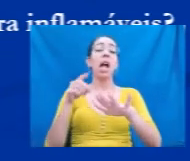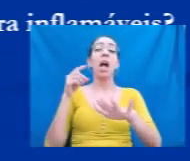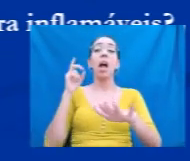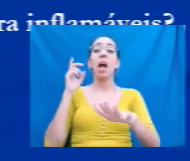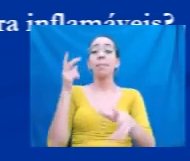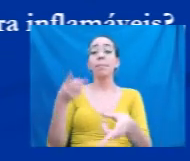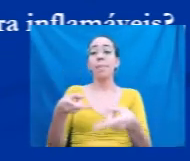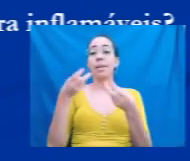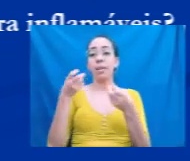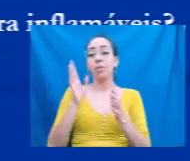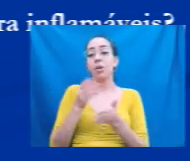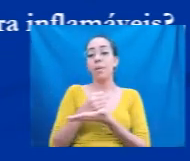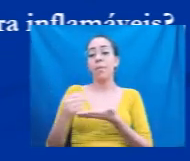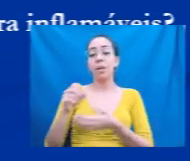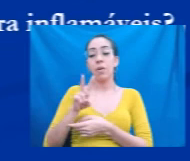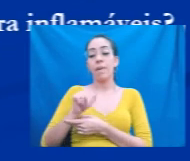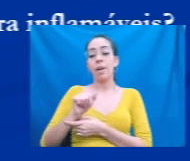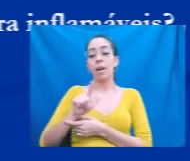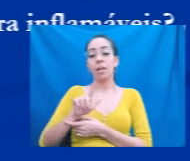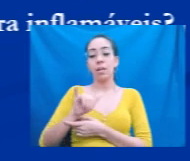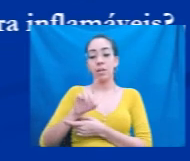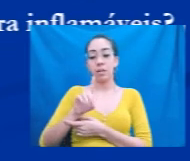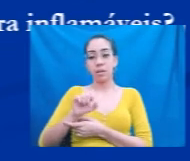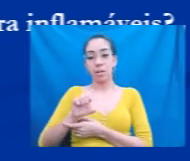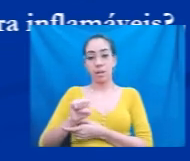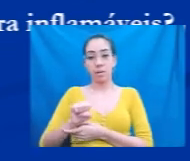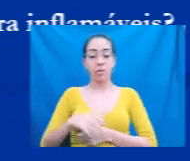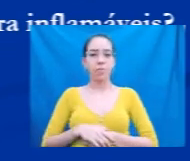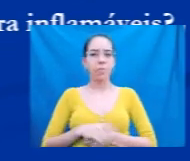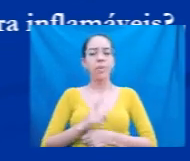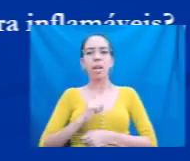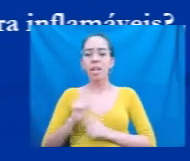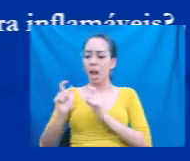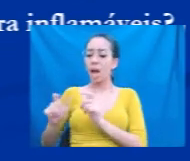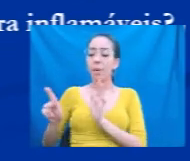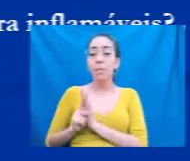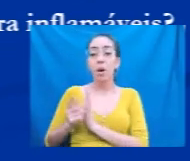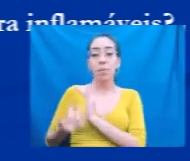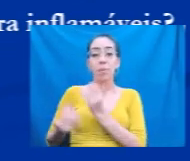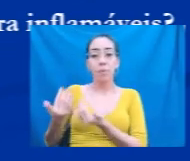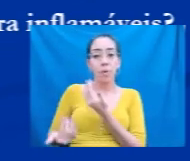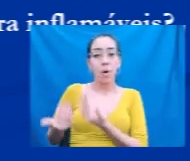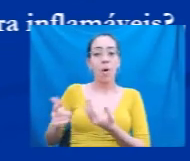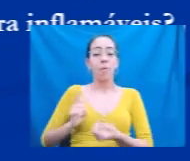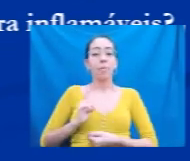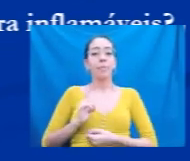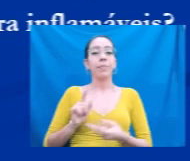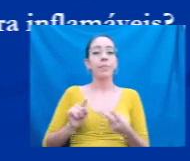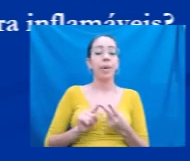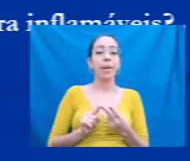Existe uma área específica para inflamáveis? Existe ambiente climatizado? Isso aqui, gente, eu estou dando exemplos